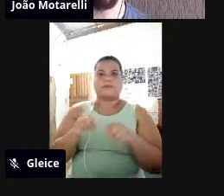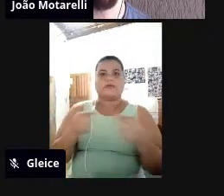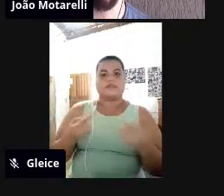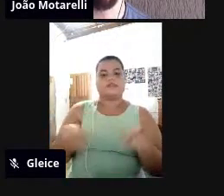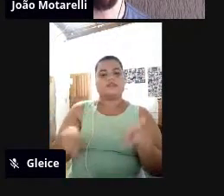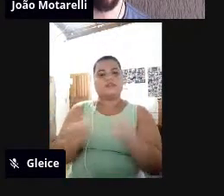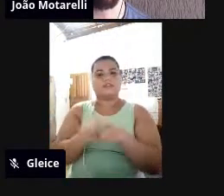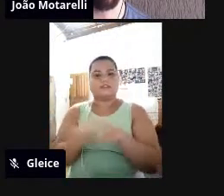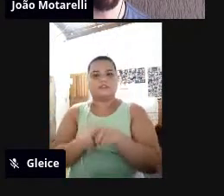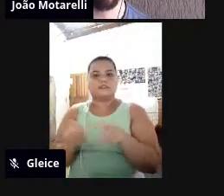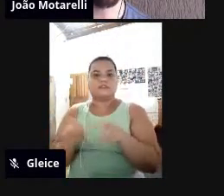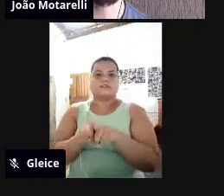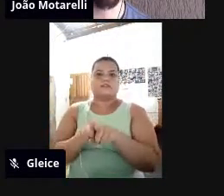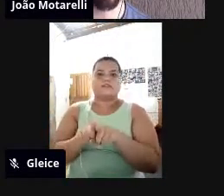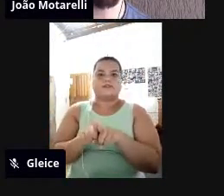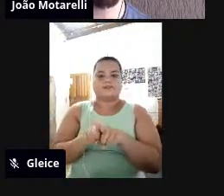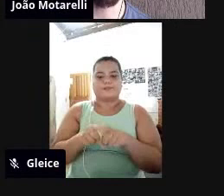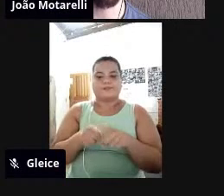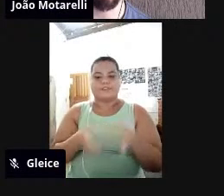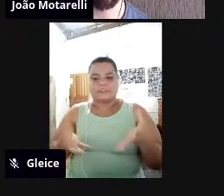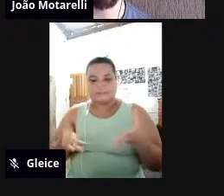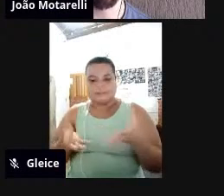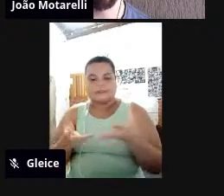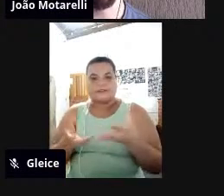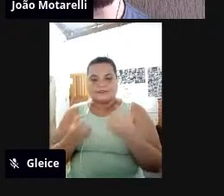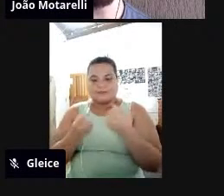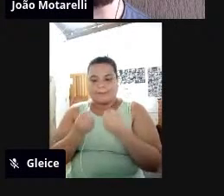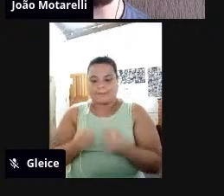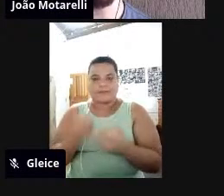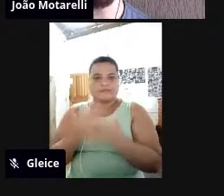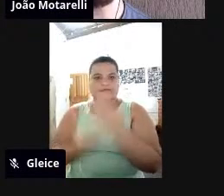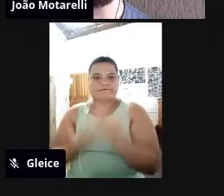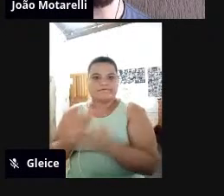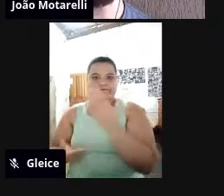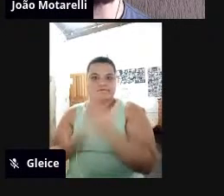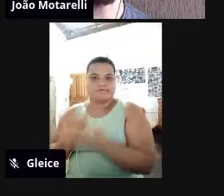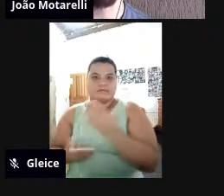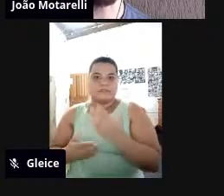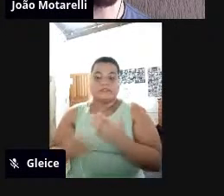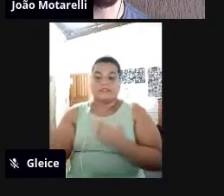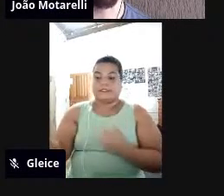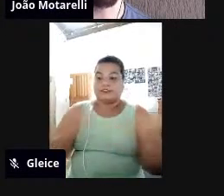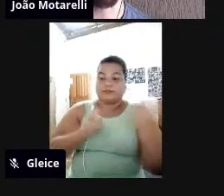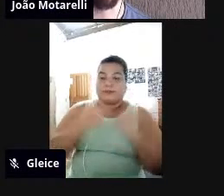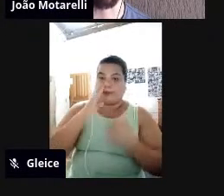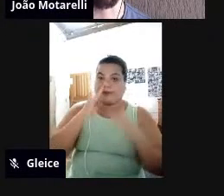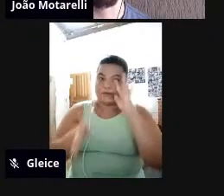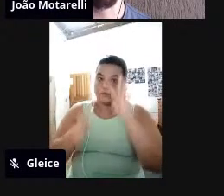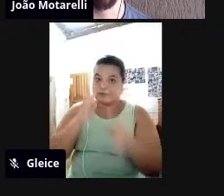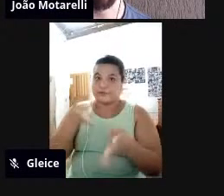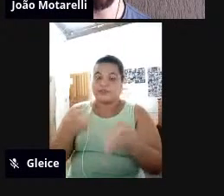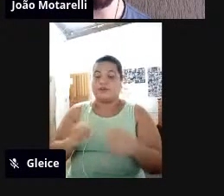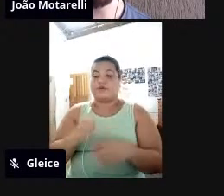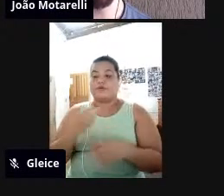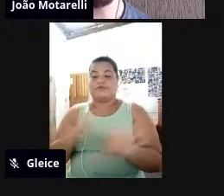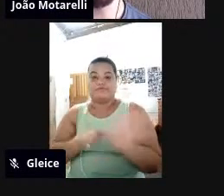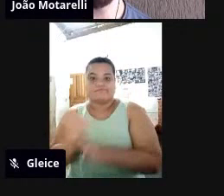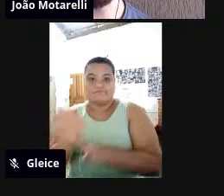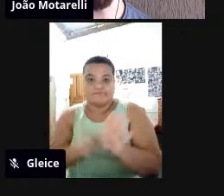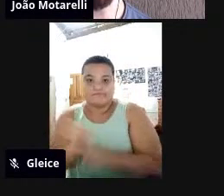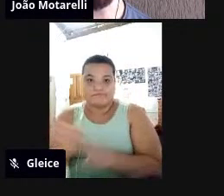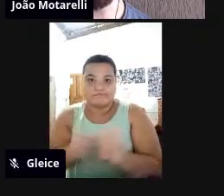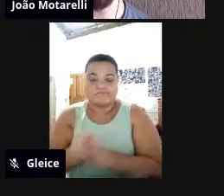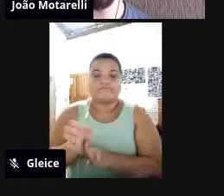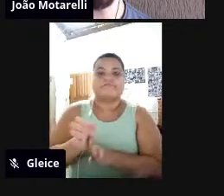indivíduo é orientado por perda de peso, as palavras usadas, o direcionamento ou a falta dele para o atleta. E